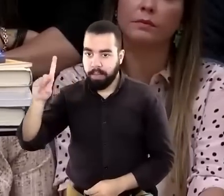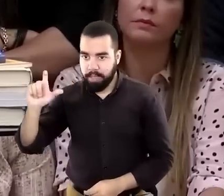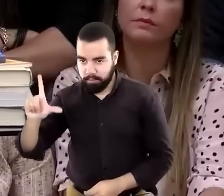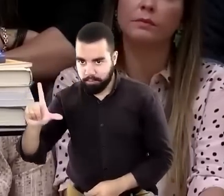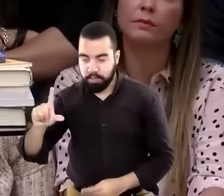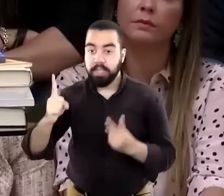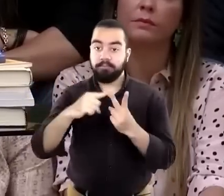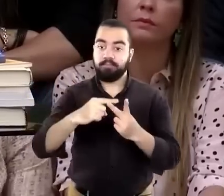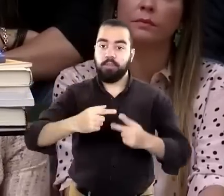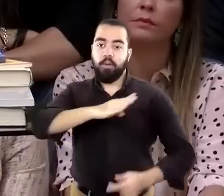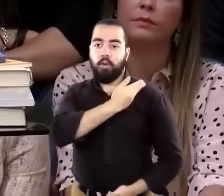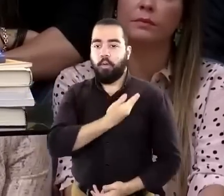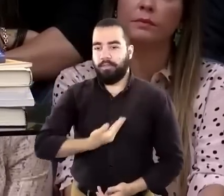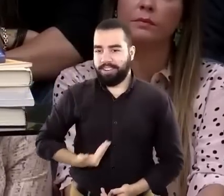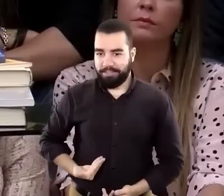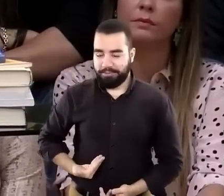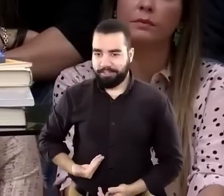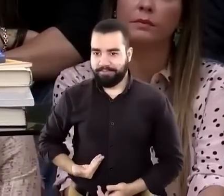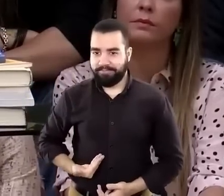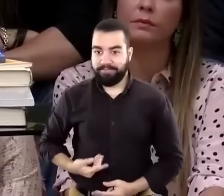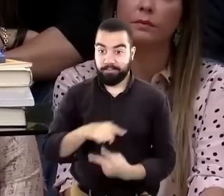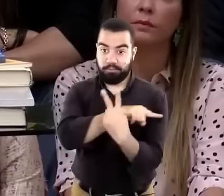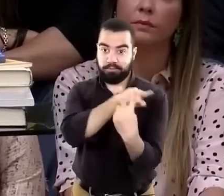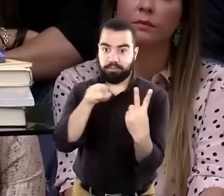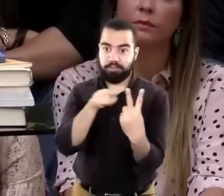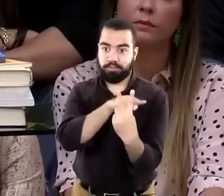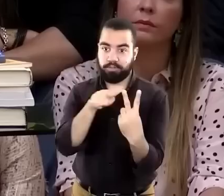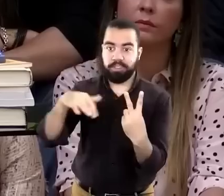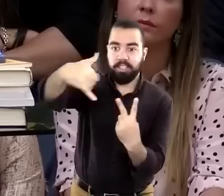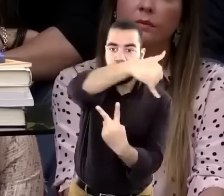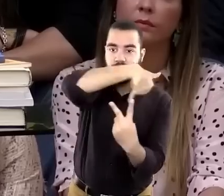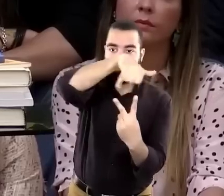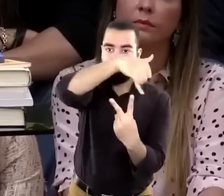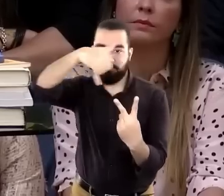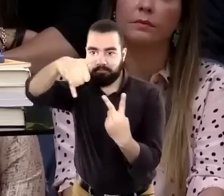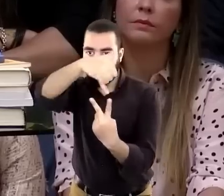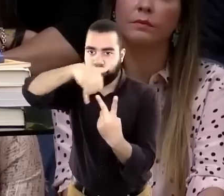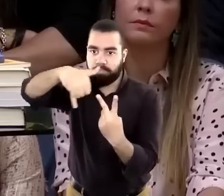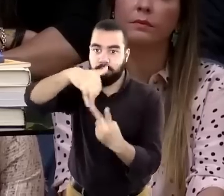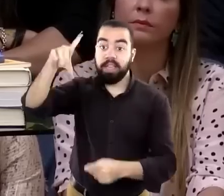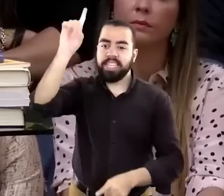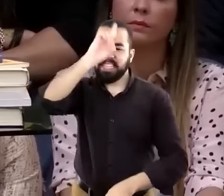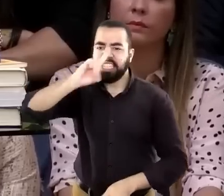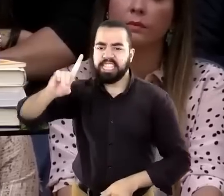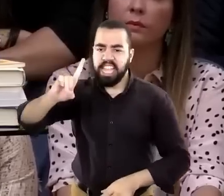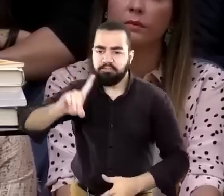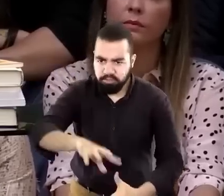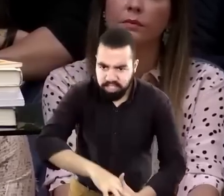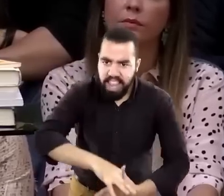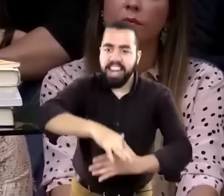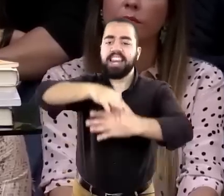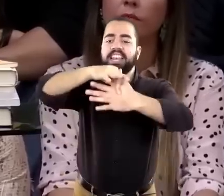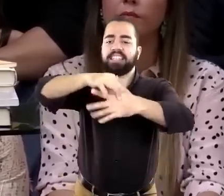óleo, filhos da unção. E significa que toda autoridade constituída, seja civil, seja